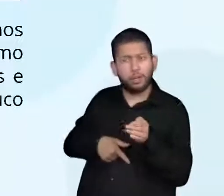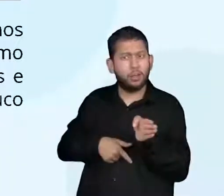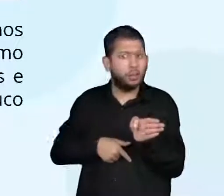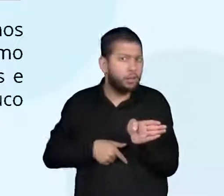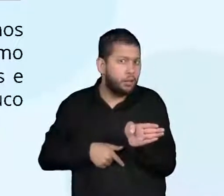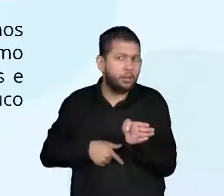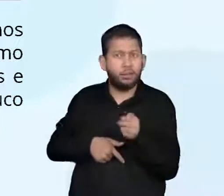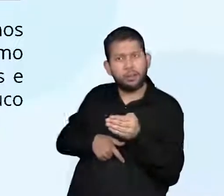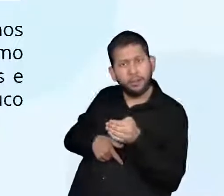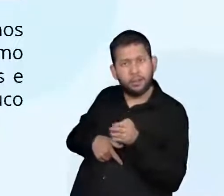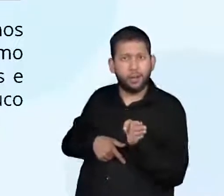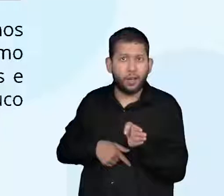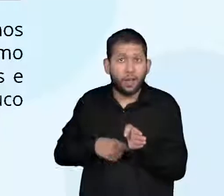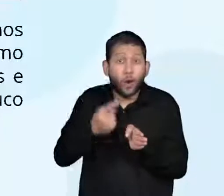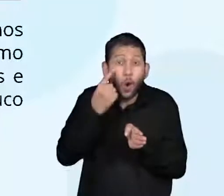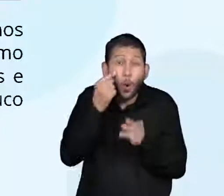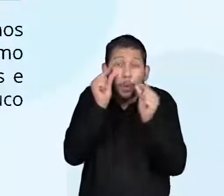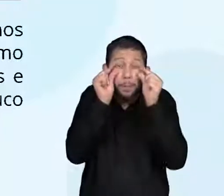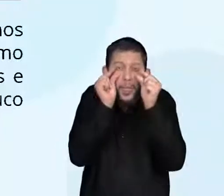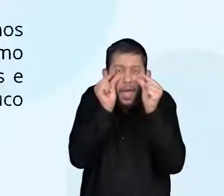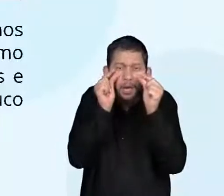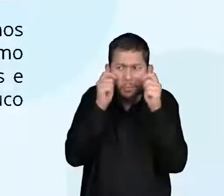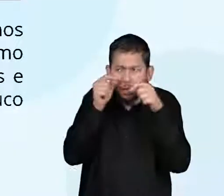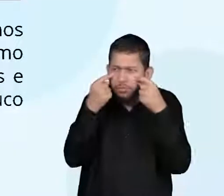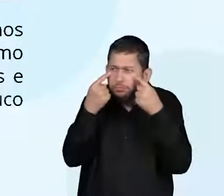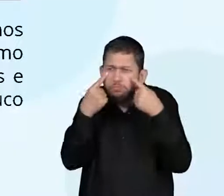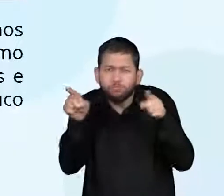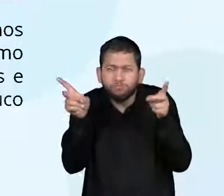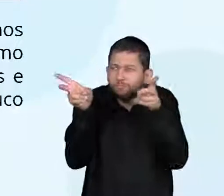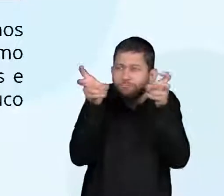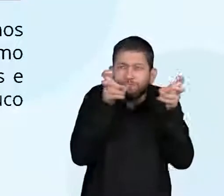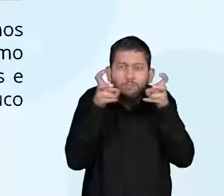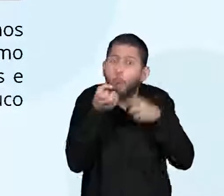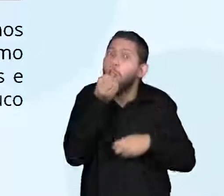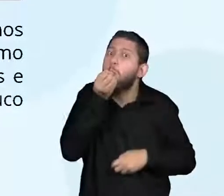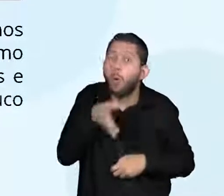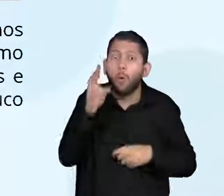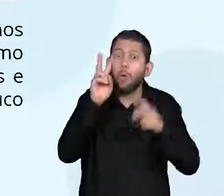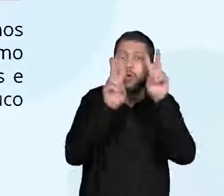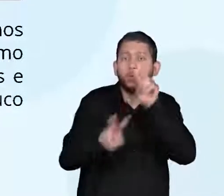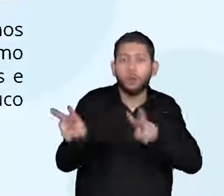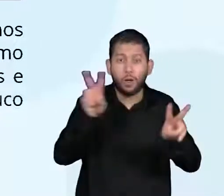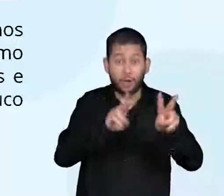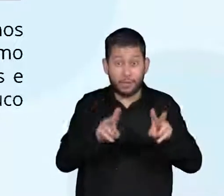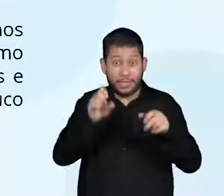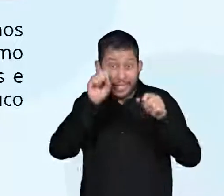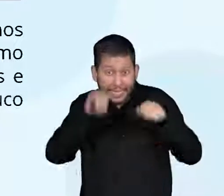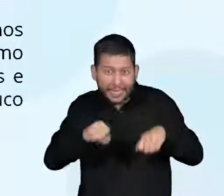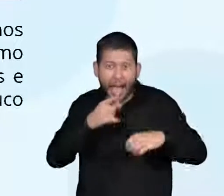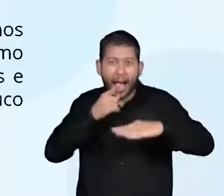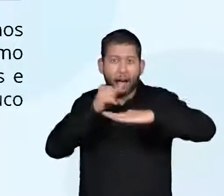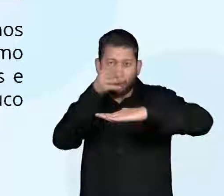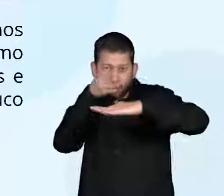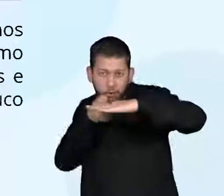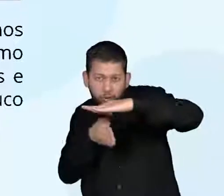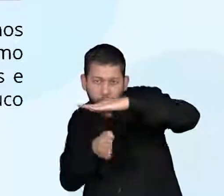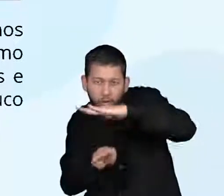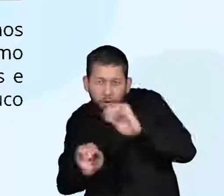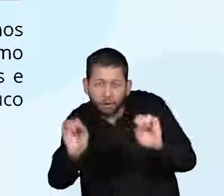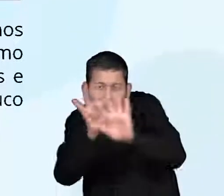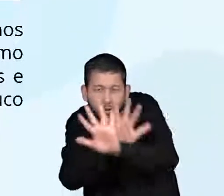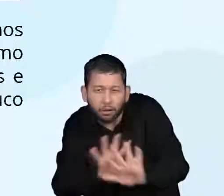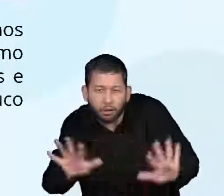são pequenos, mas funcionais. E a visão é boa, tanto sobre como baixo da linha da água.